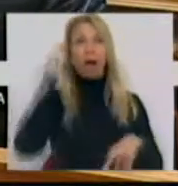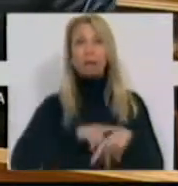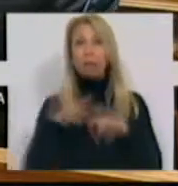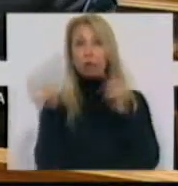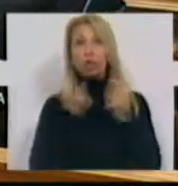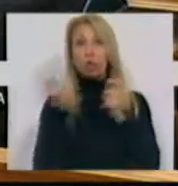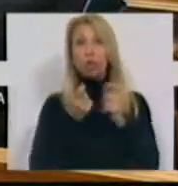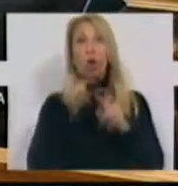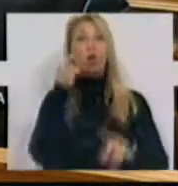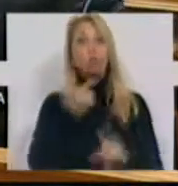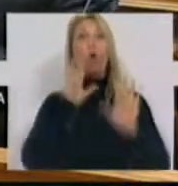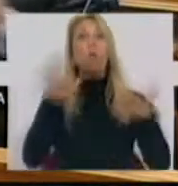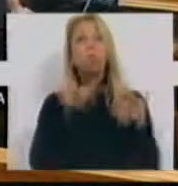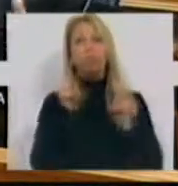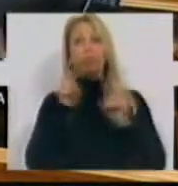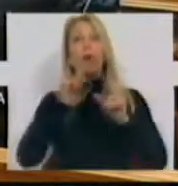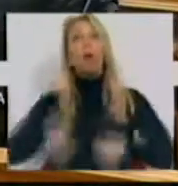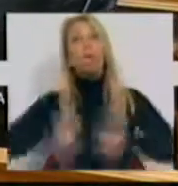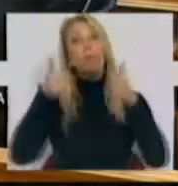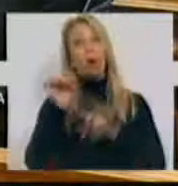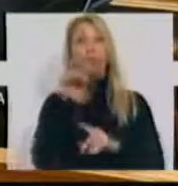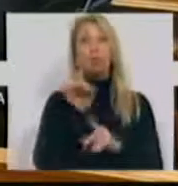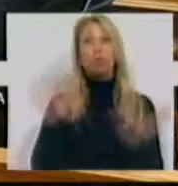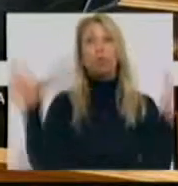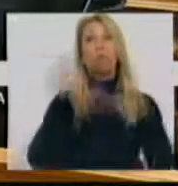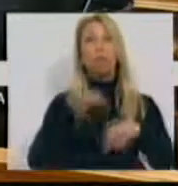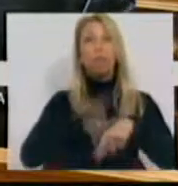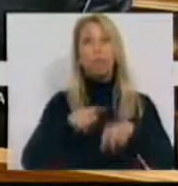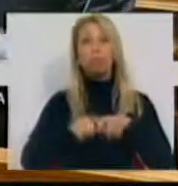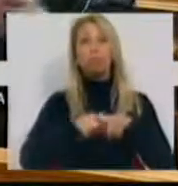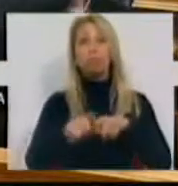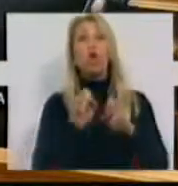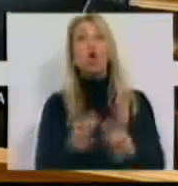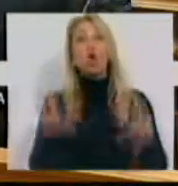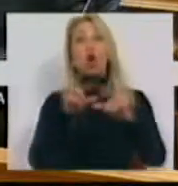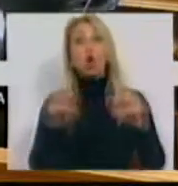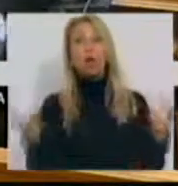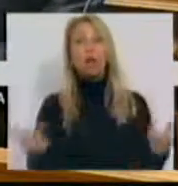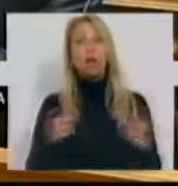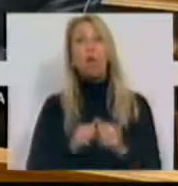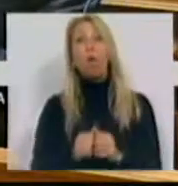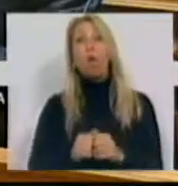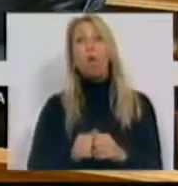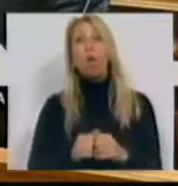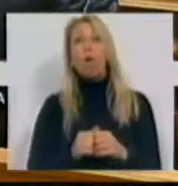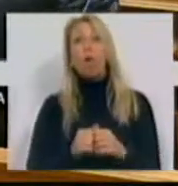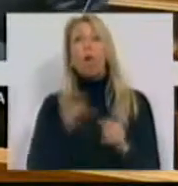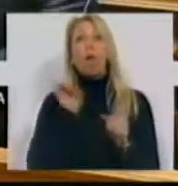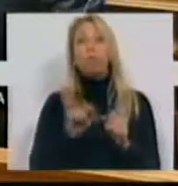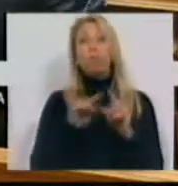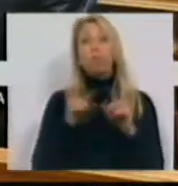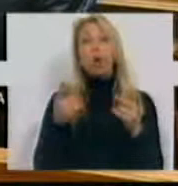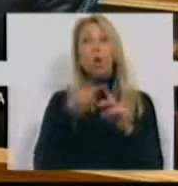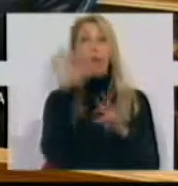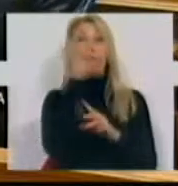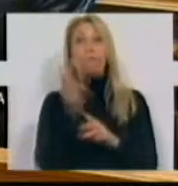discussão na especialidade poderão ser melhorados. Desde logo questões relacionadas com a periodicidade da renovação, questões relacionadas com o grau de exigência das